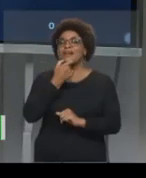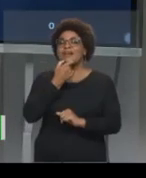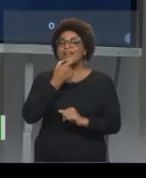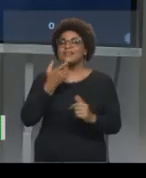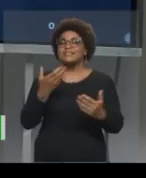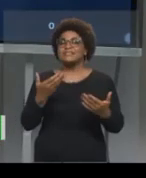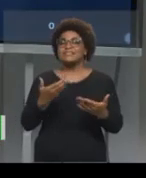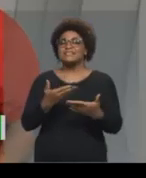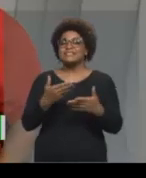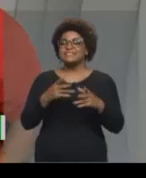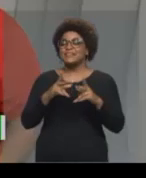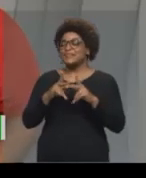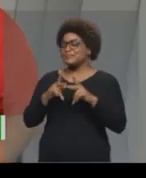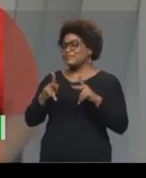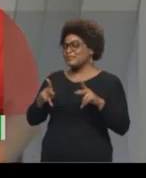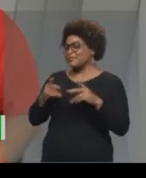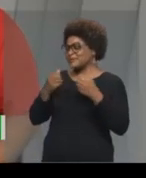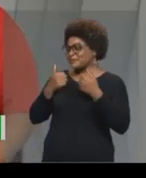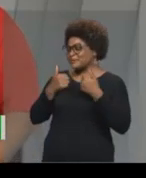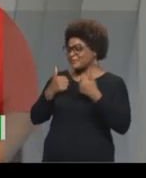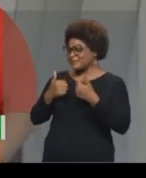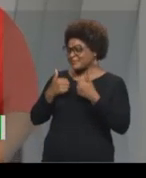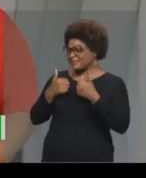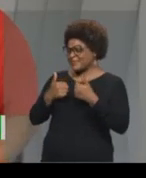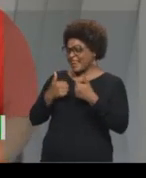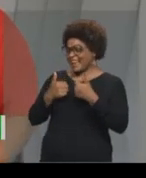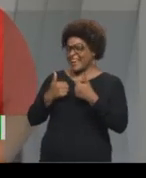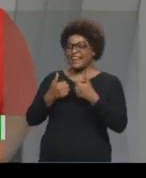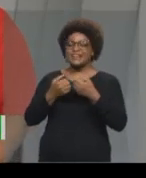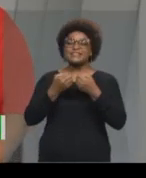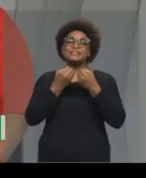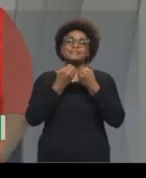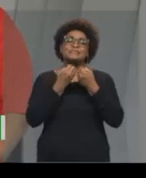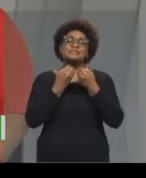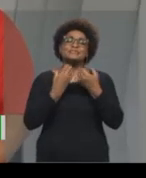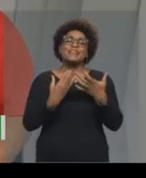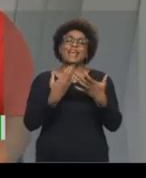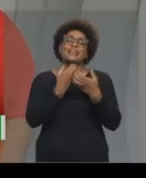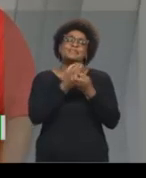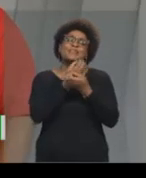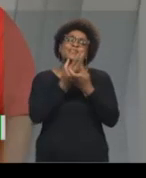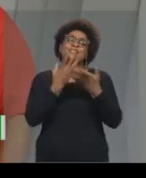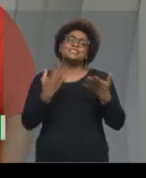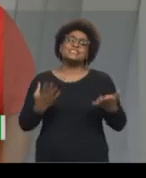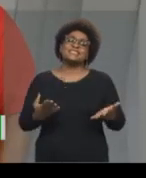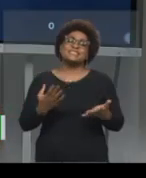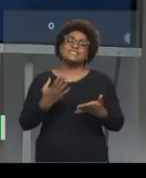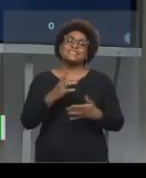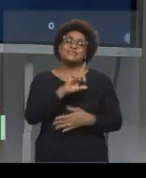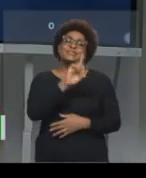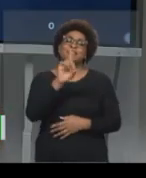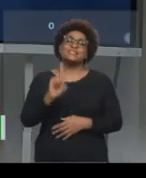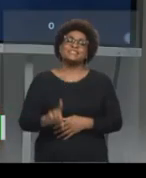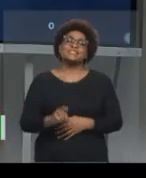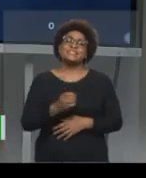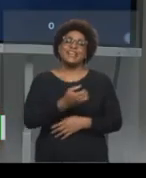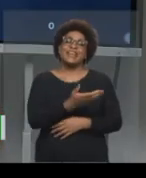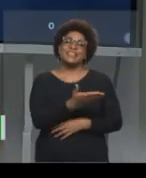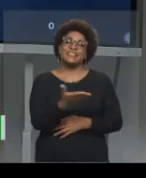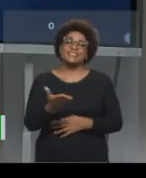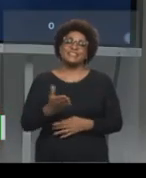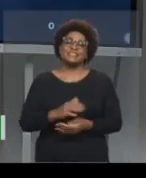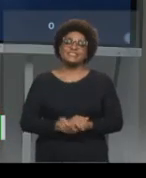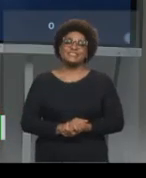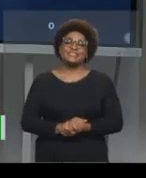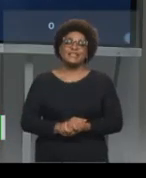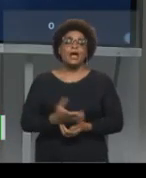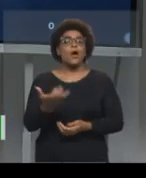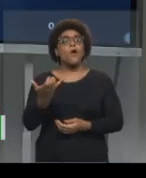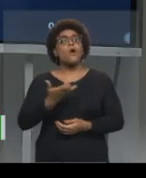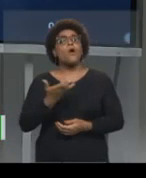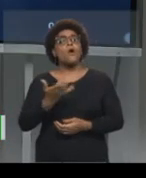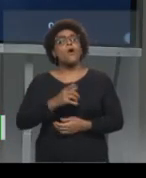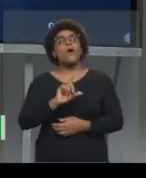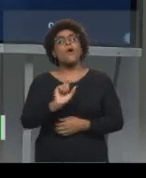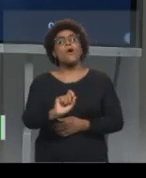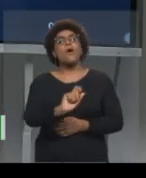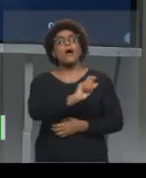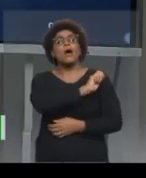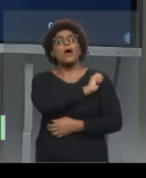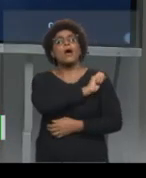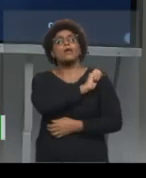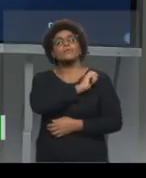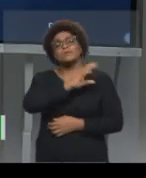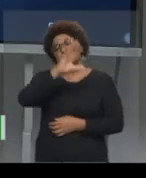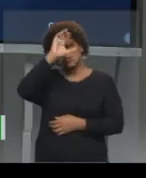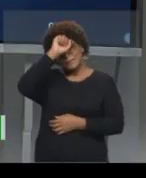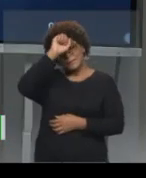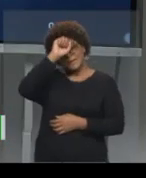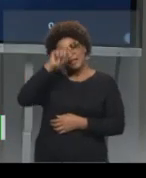tudo bem? Tudo bem, bom dia a todos. Bom dia, conta pra gente aí o que os alunos viram nas suas aulas em língua